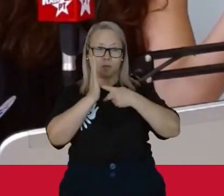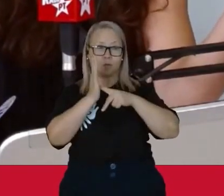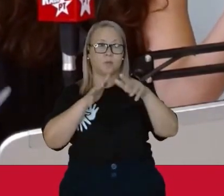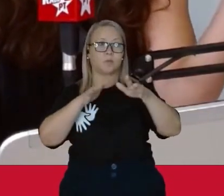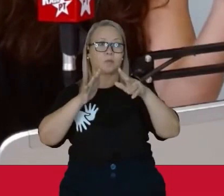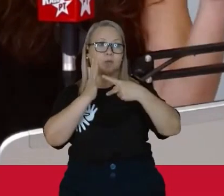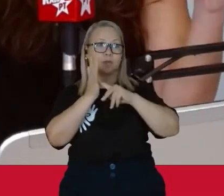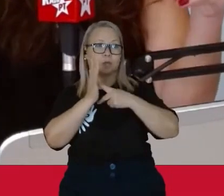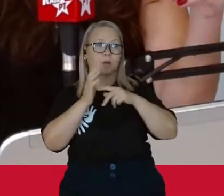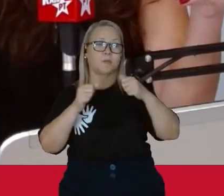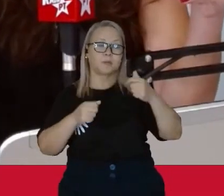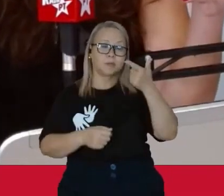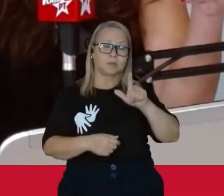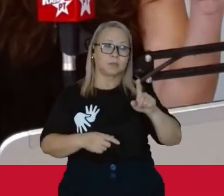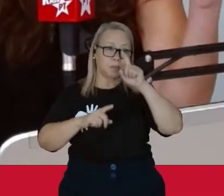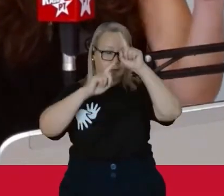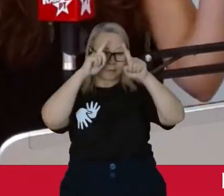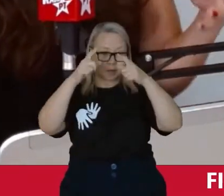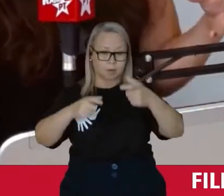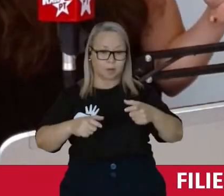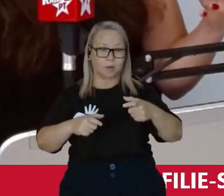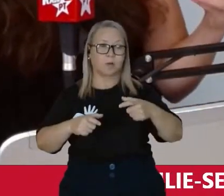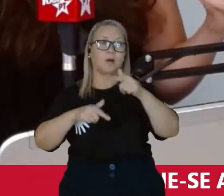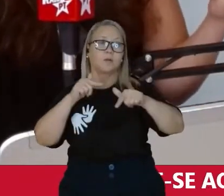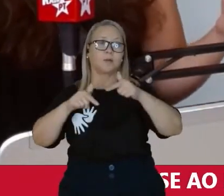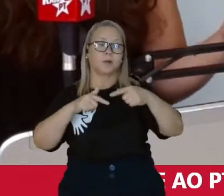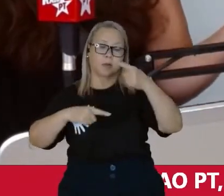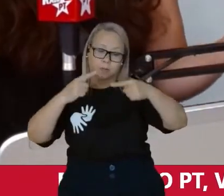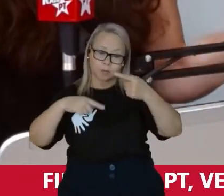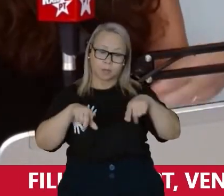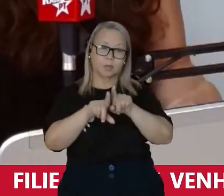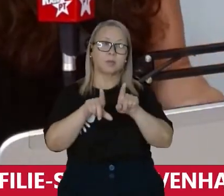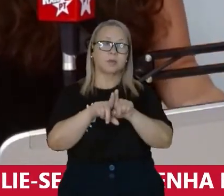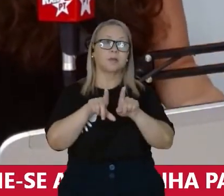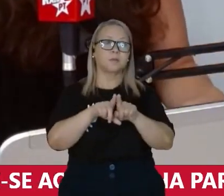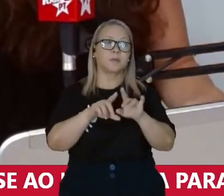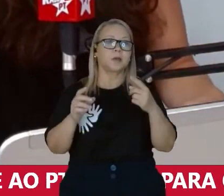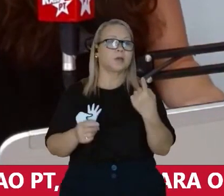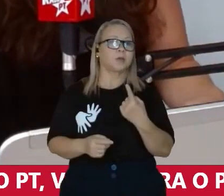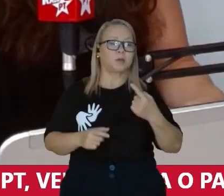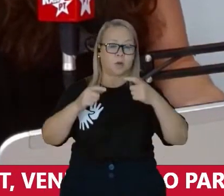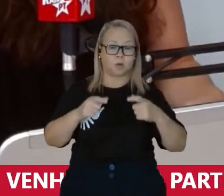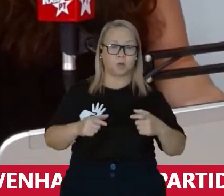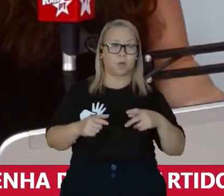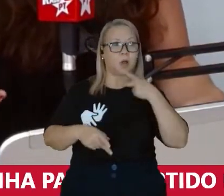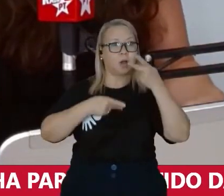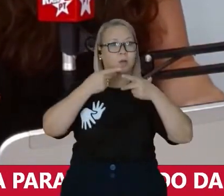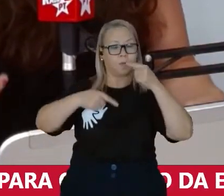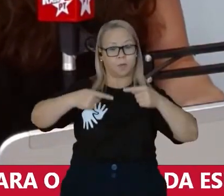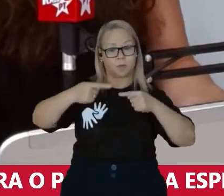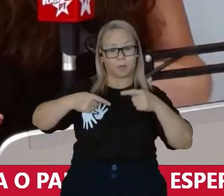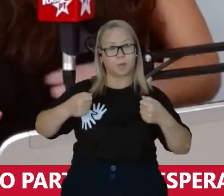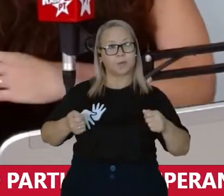continuar existindo, né? Não está só nos locais de trabalho. E na política também, a gente não pode também estar só nos locais de fala política. A gente tem